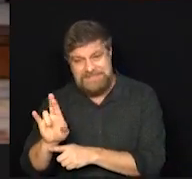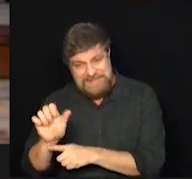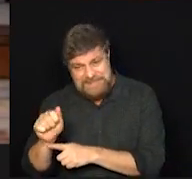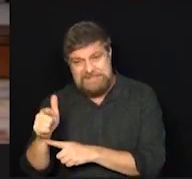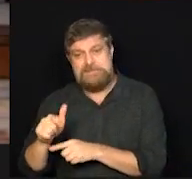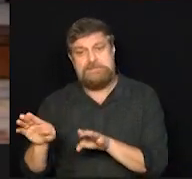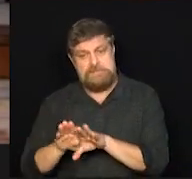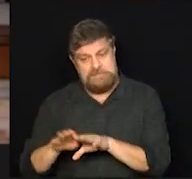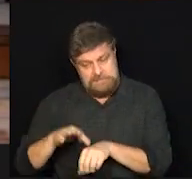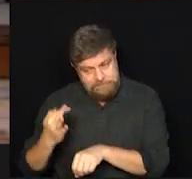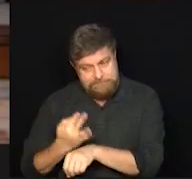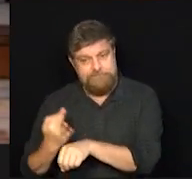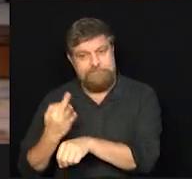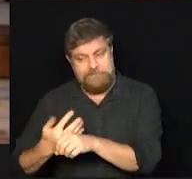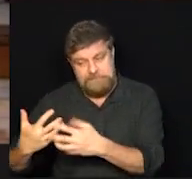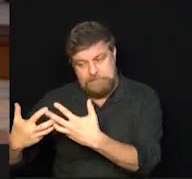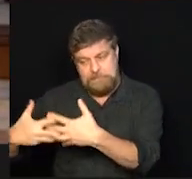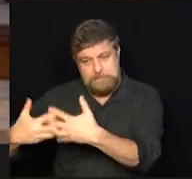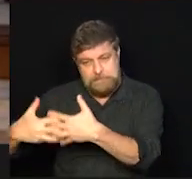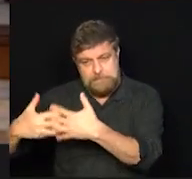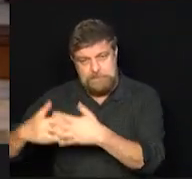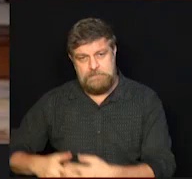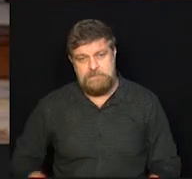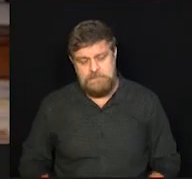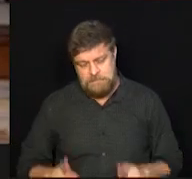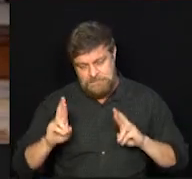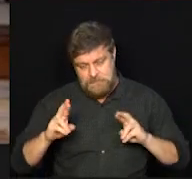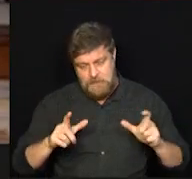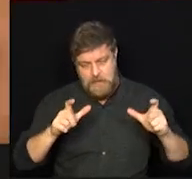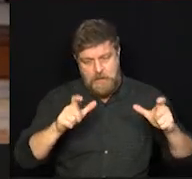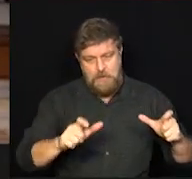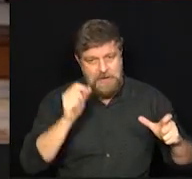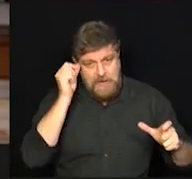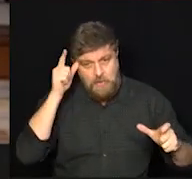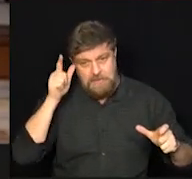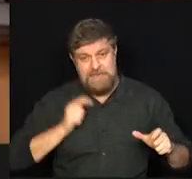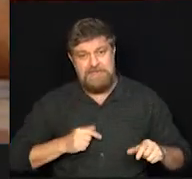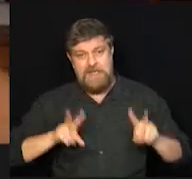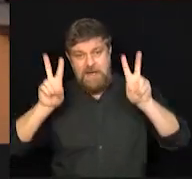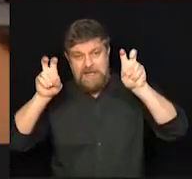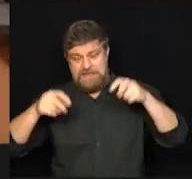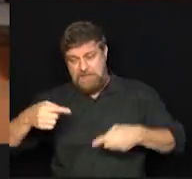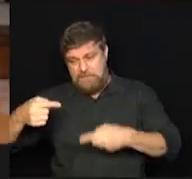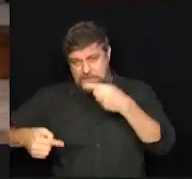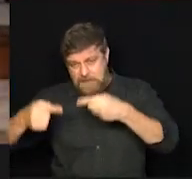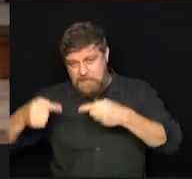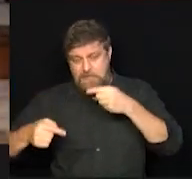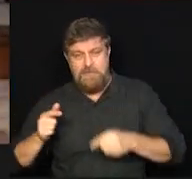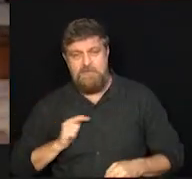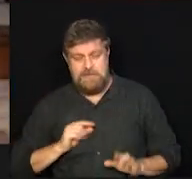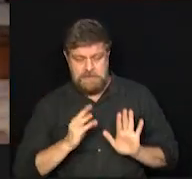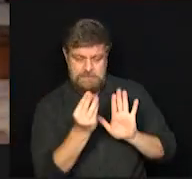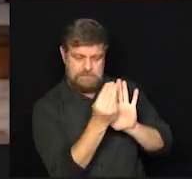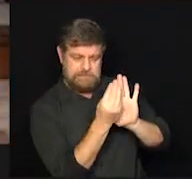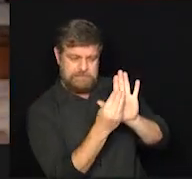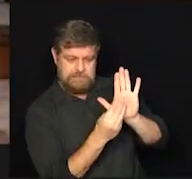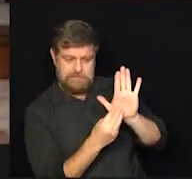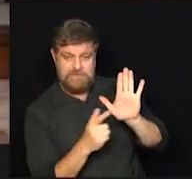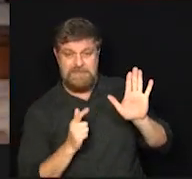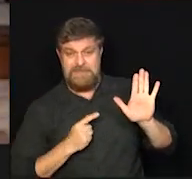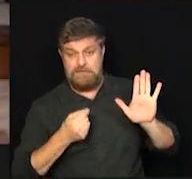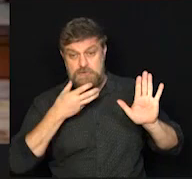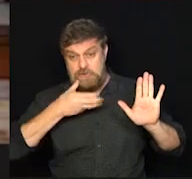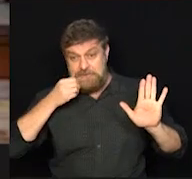né então quê que os espaços culturais possam ser pauta dessa comissão e que possam entrar no plano